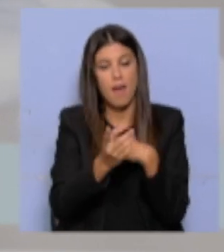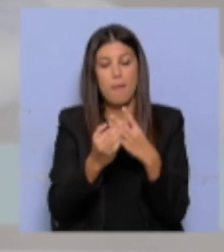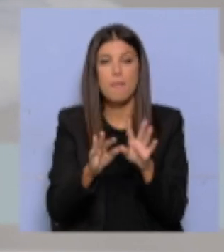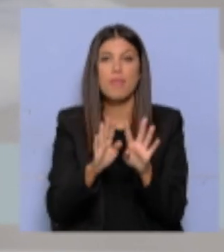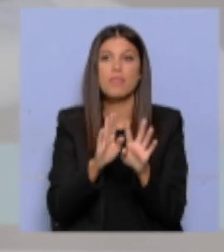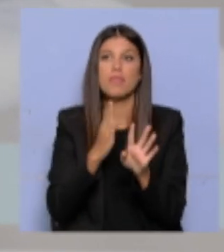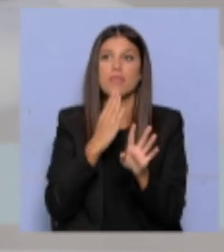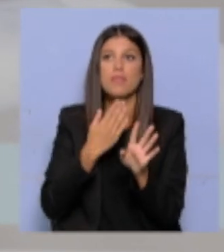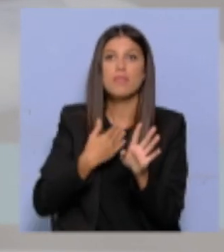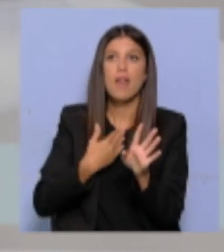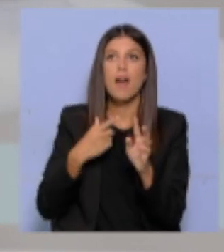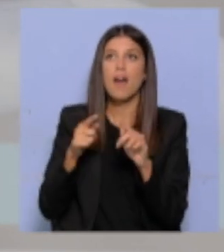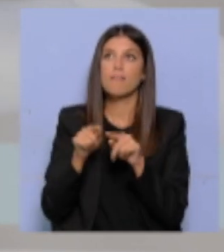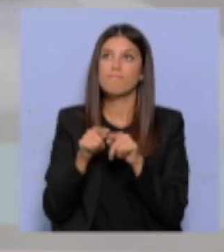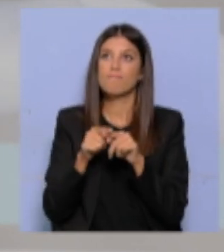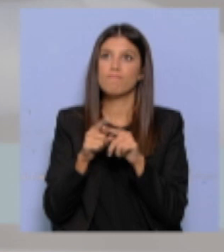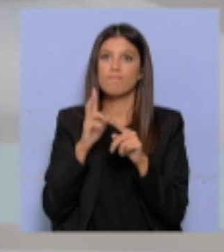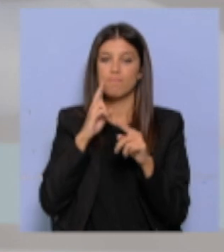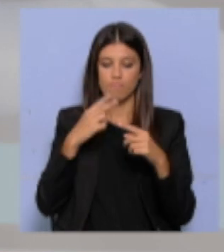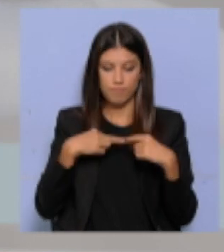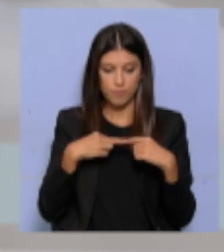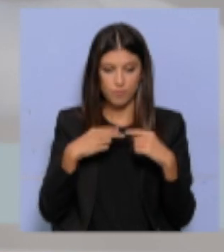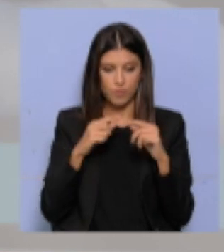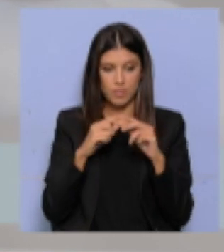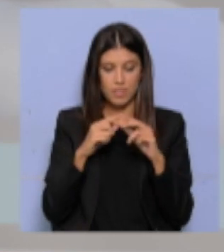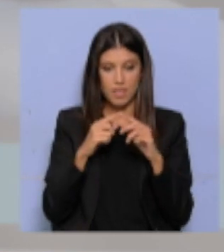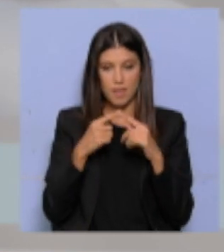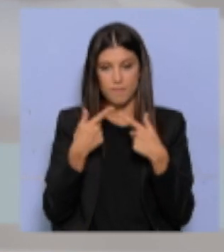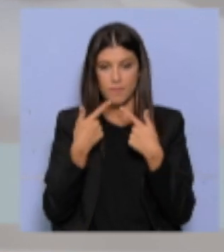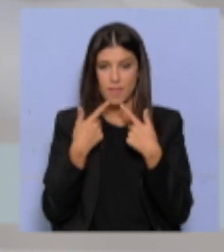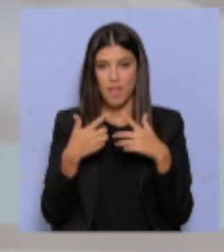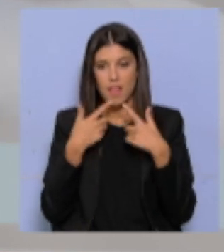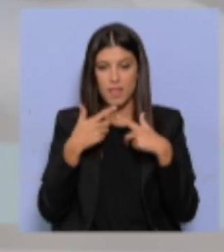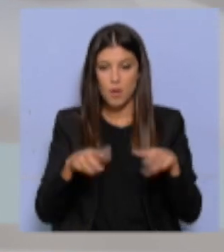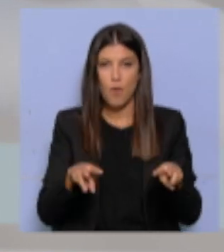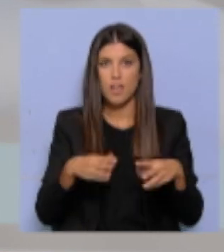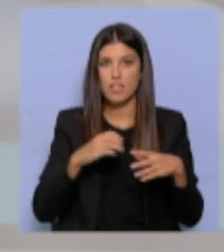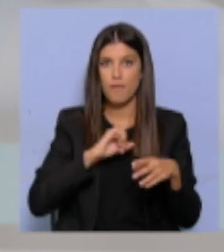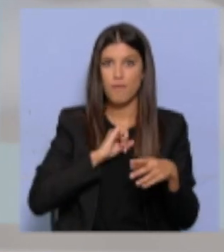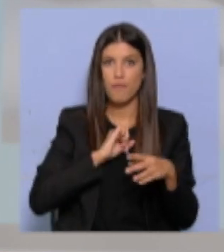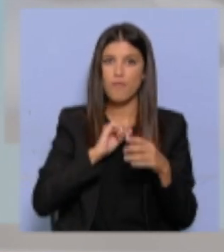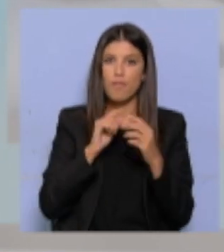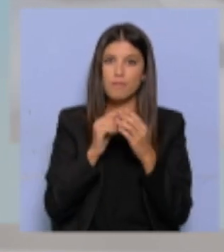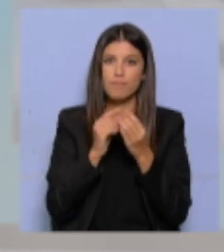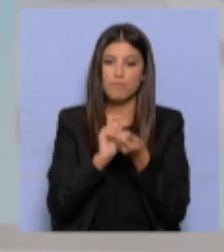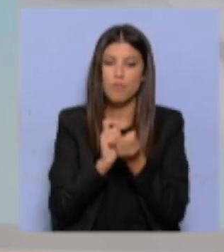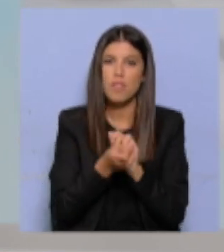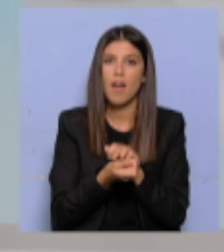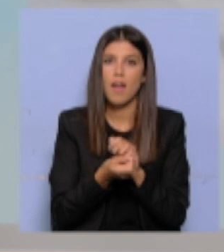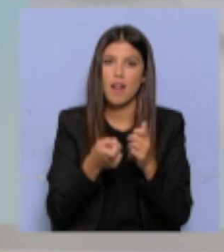uma desconstrução e reconstrução da nossa linguagem. Porque nós,